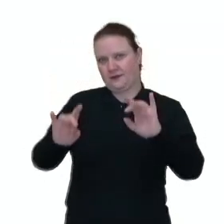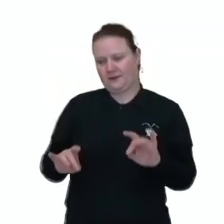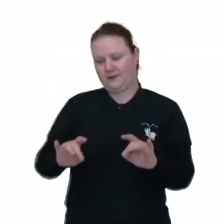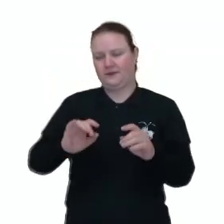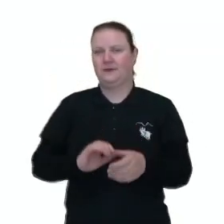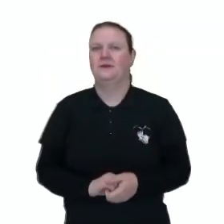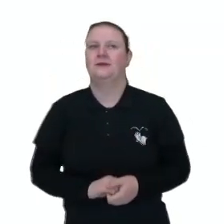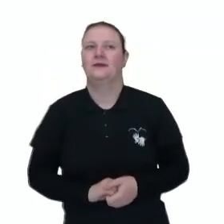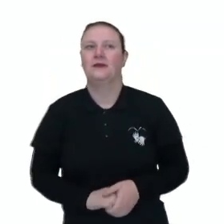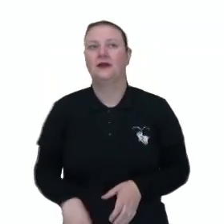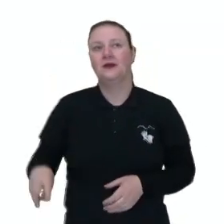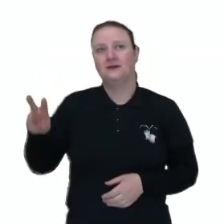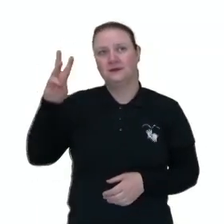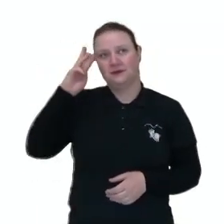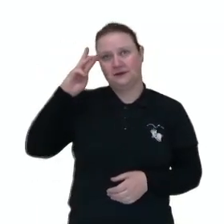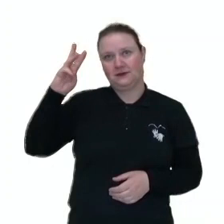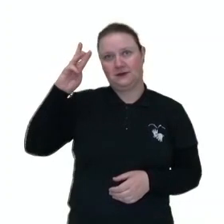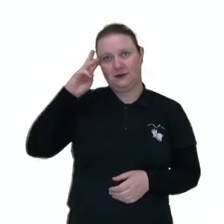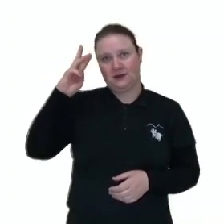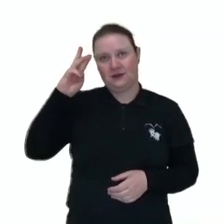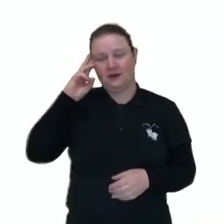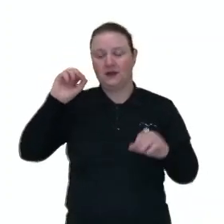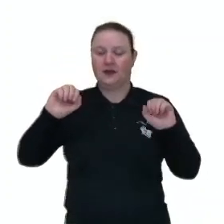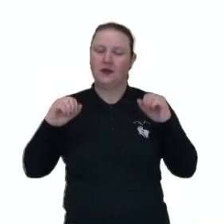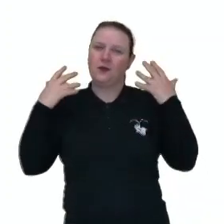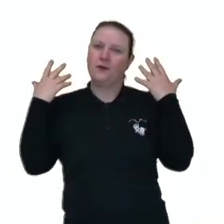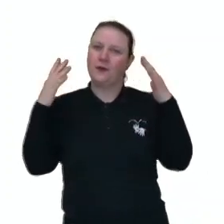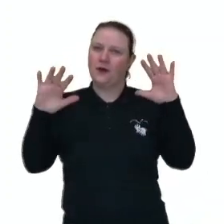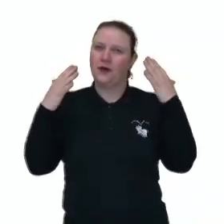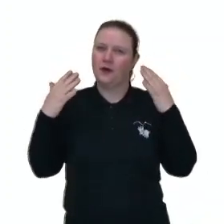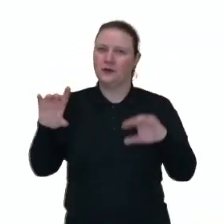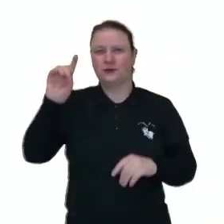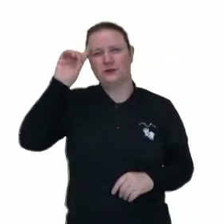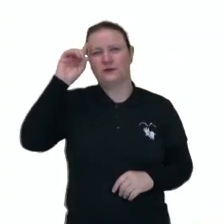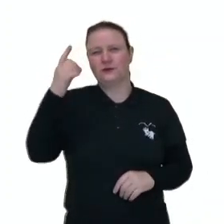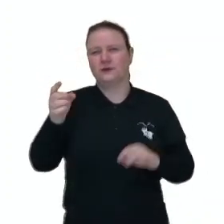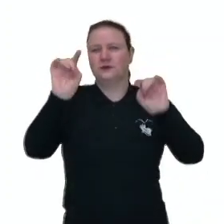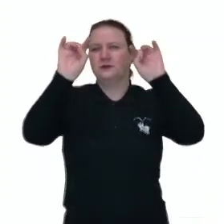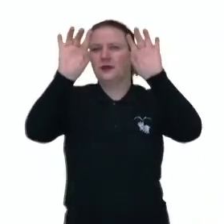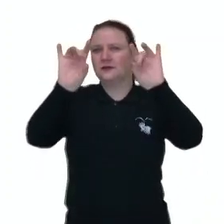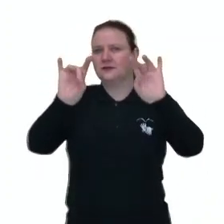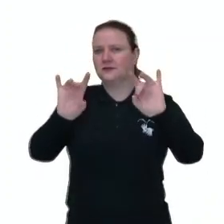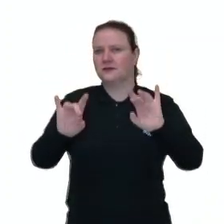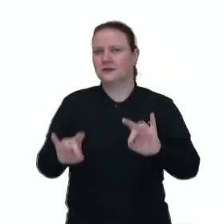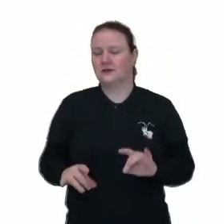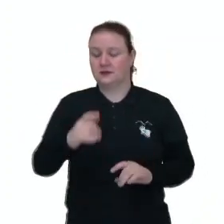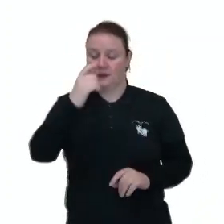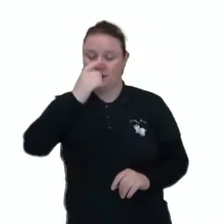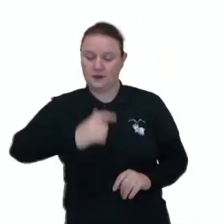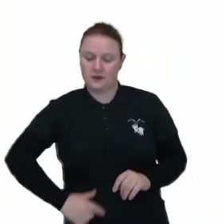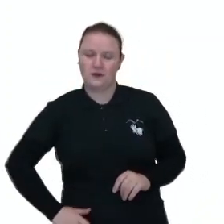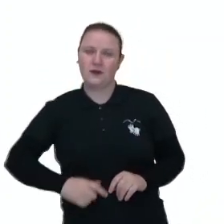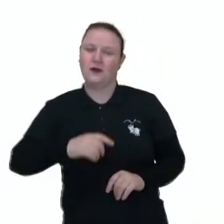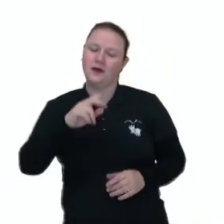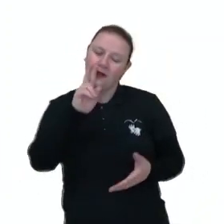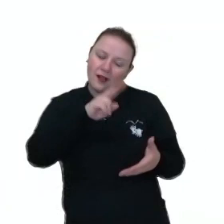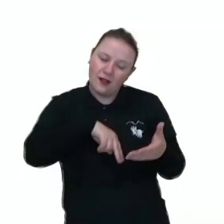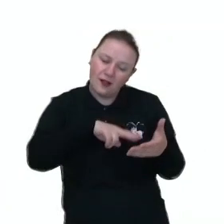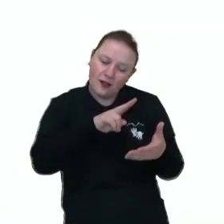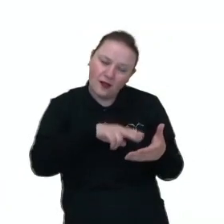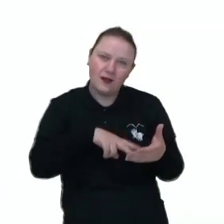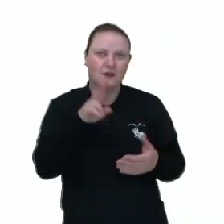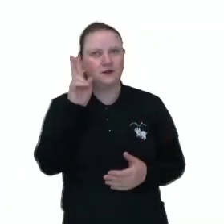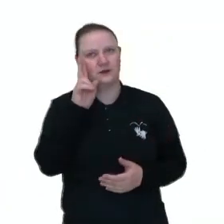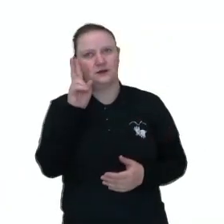Nesta terça, 20, é celebrado o Dia Internacional do Contador de Histórias e, em Florianópolis,